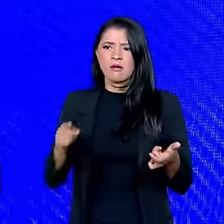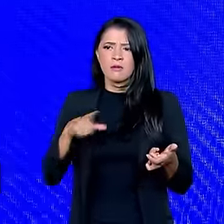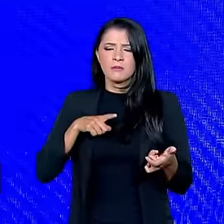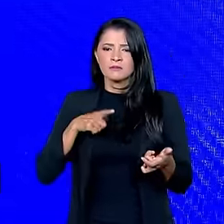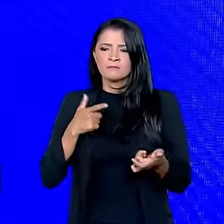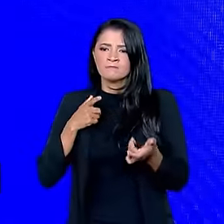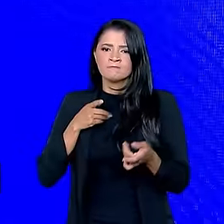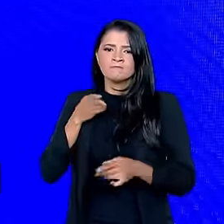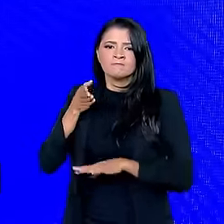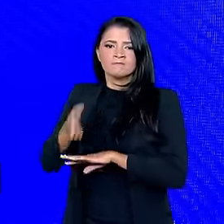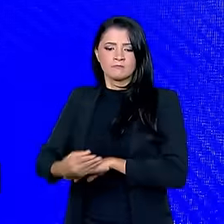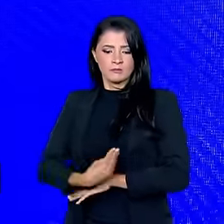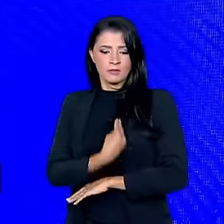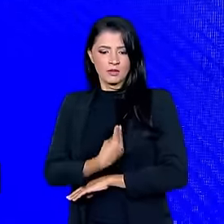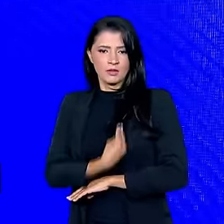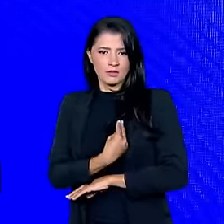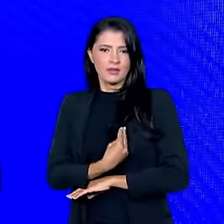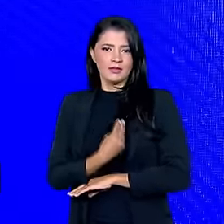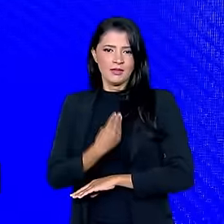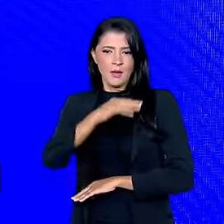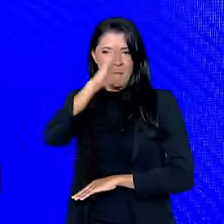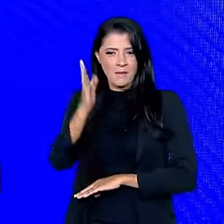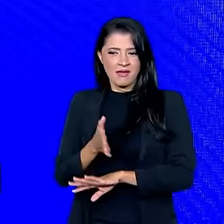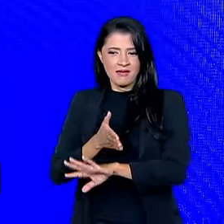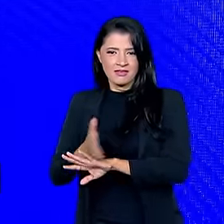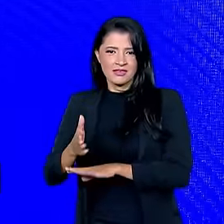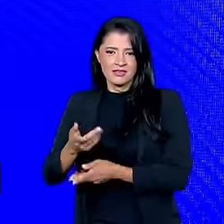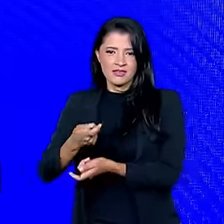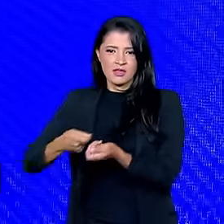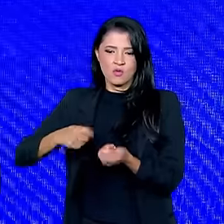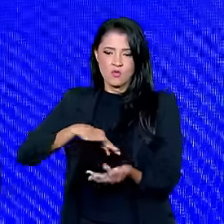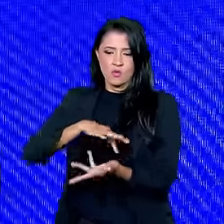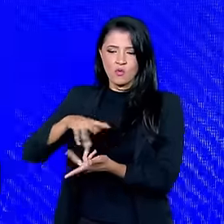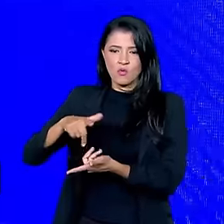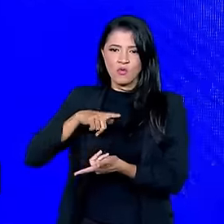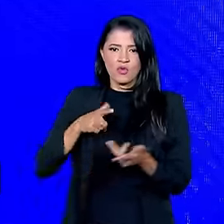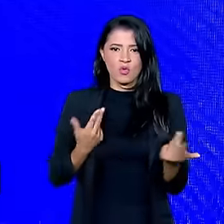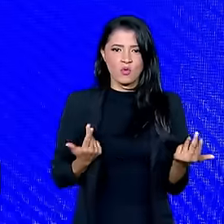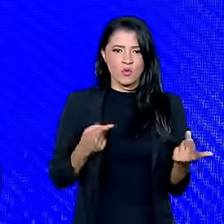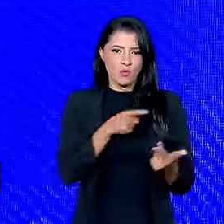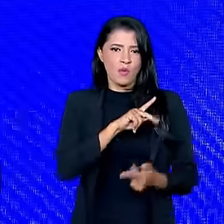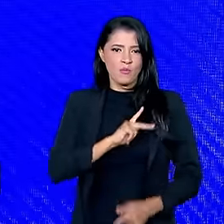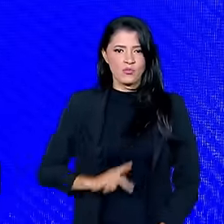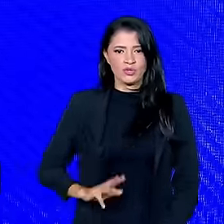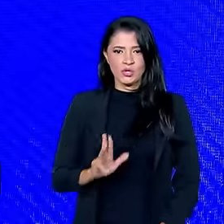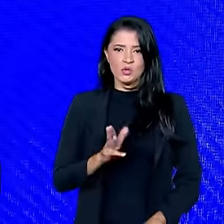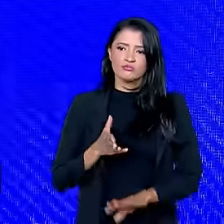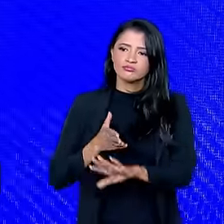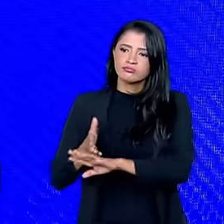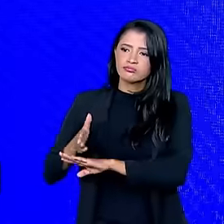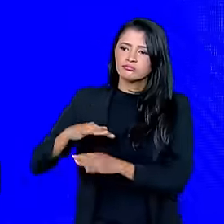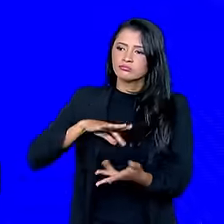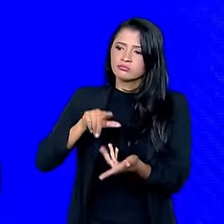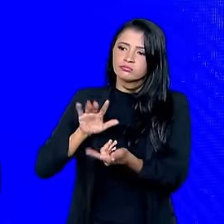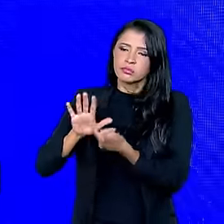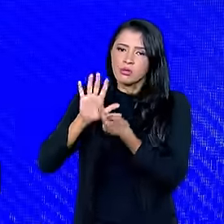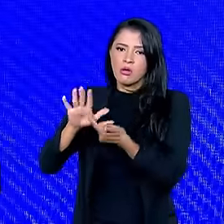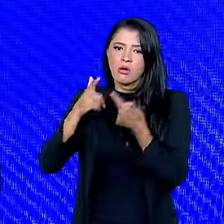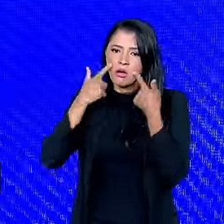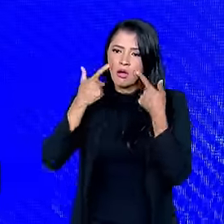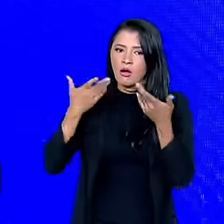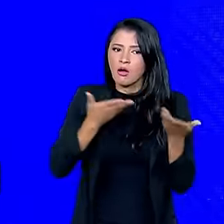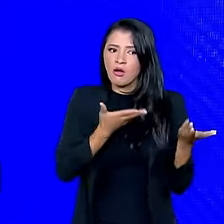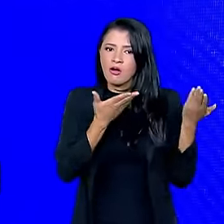Brasil no comércio internacional sem que o presidente do país faça o que o presidente Lula está fazendo, andando o mundo, apresentando o